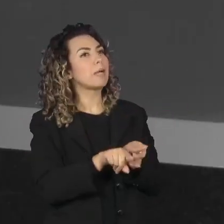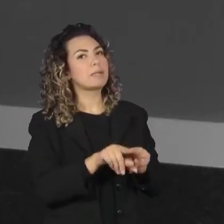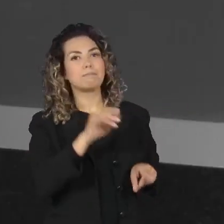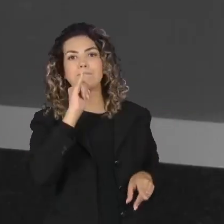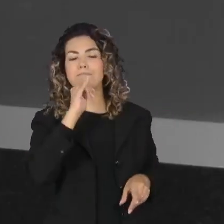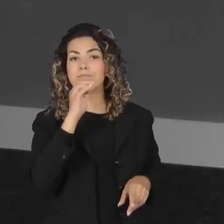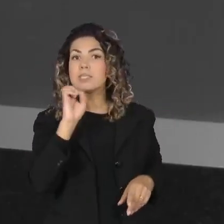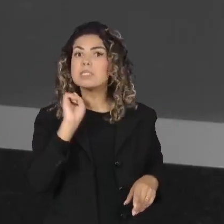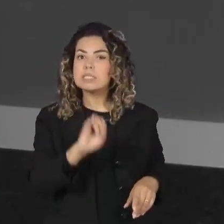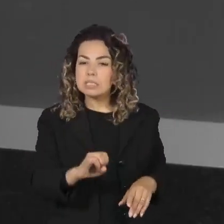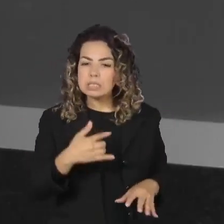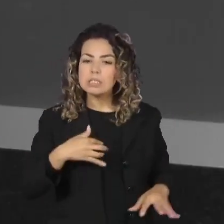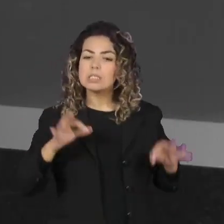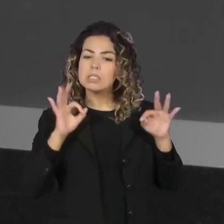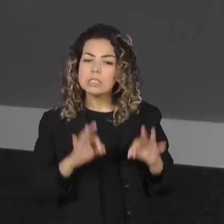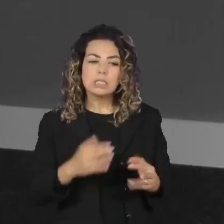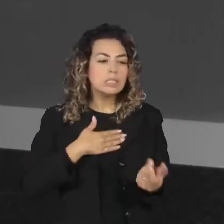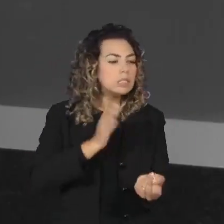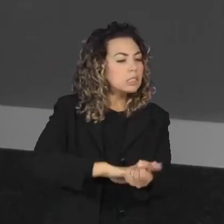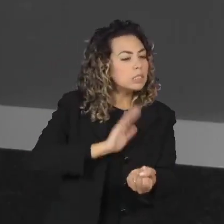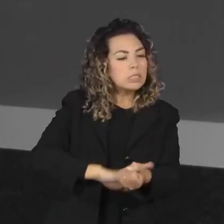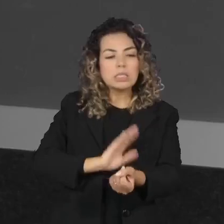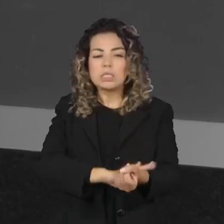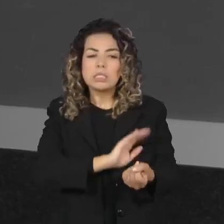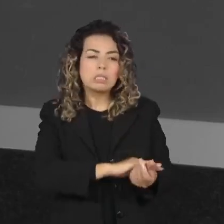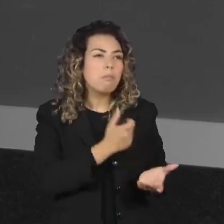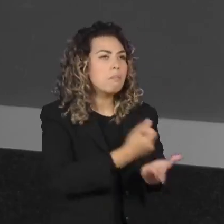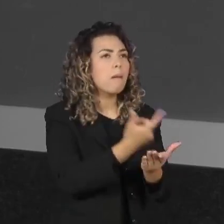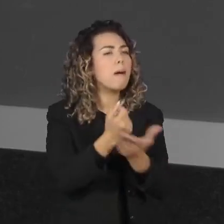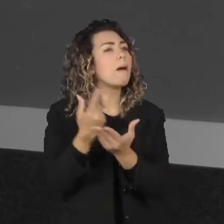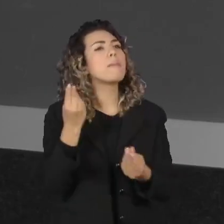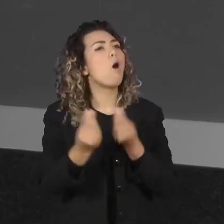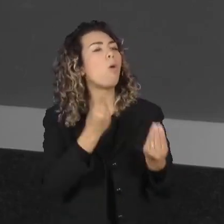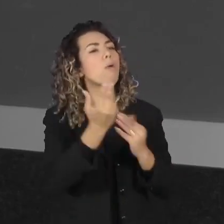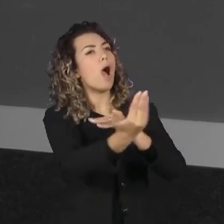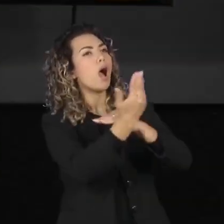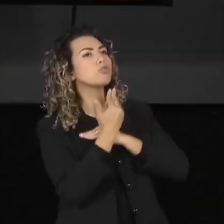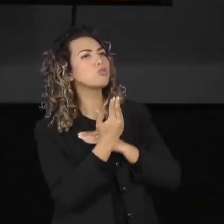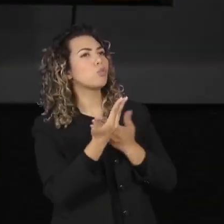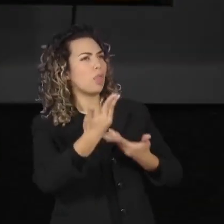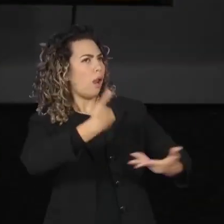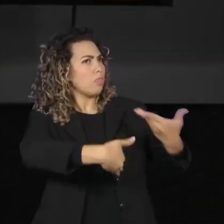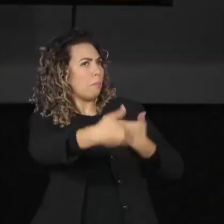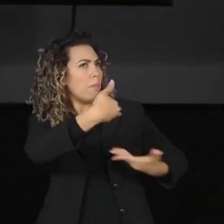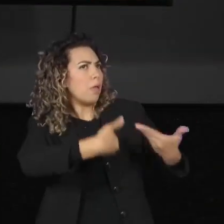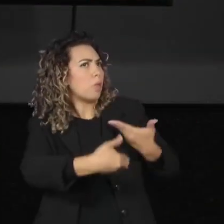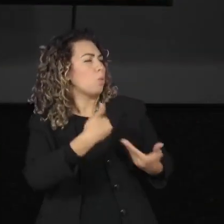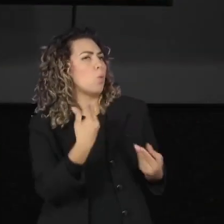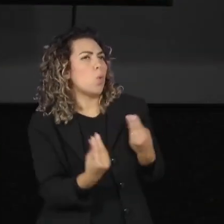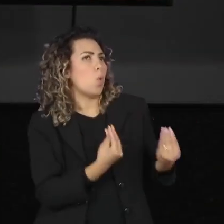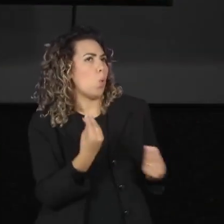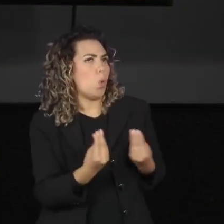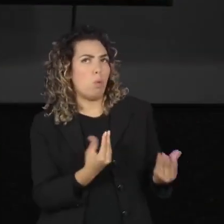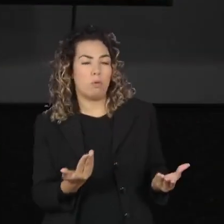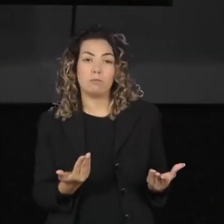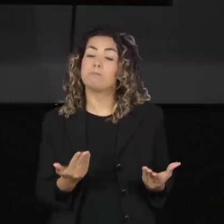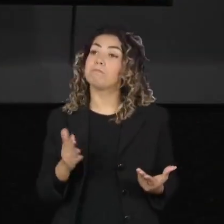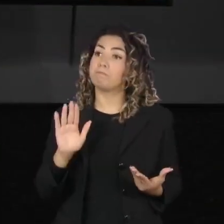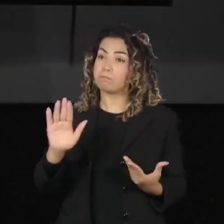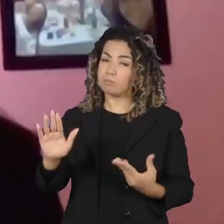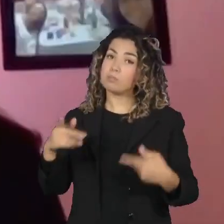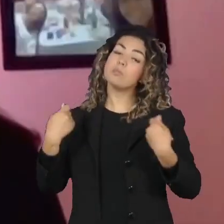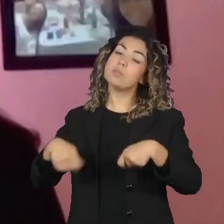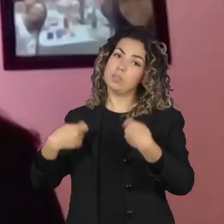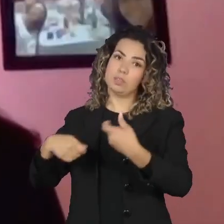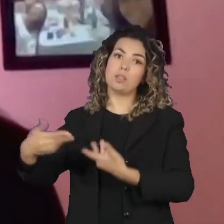essa busca por controle, por equilíbrio, como que ele se dá? Olha, a gente precisa equilibrar, né? No